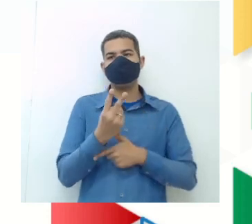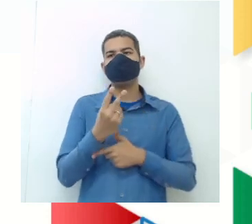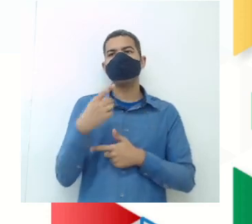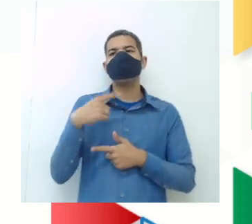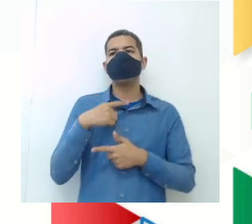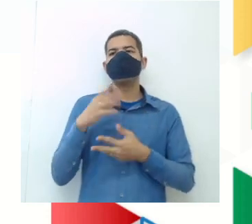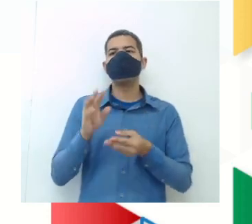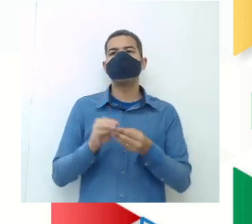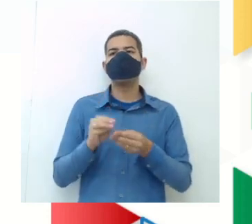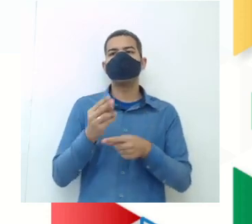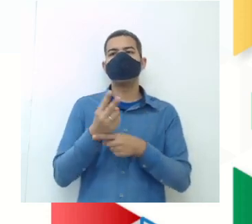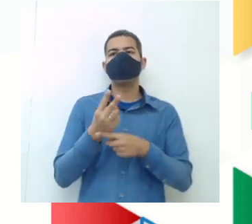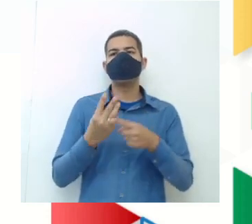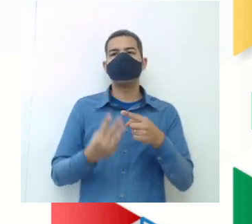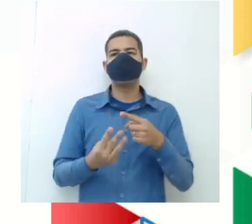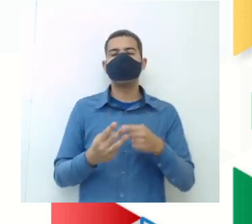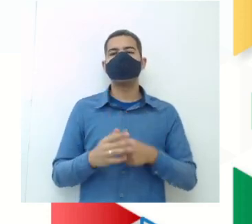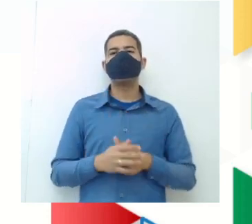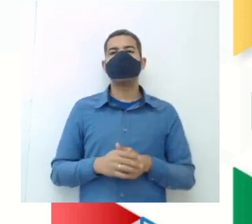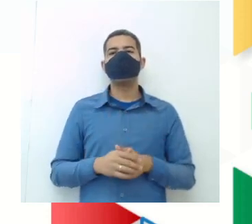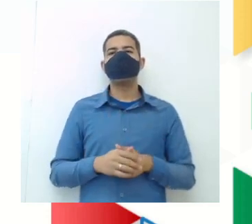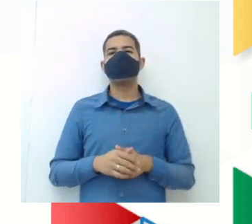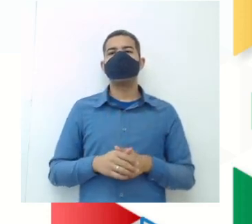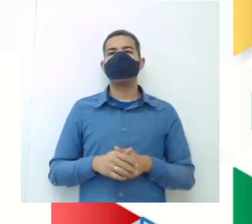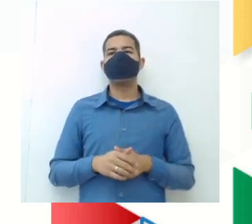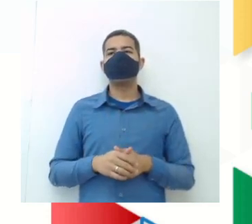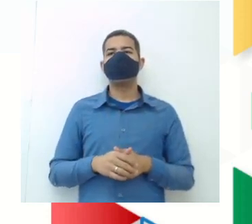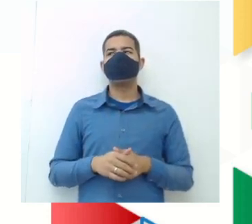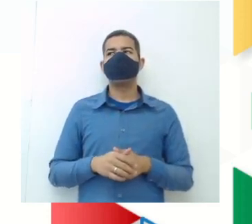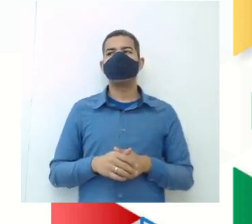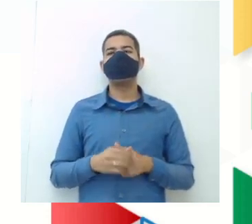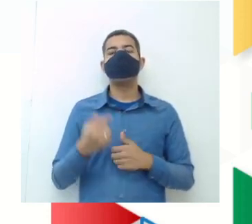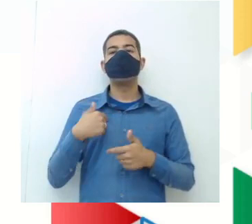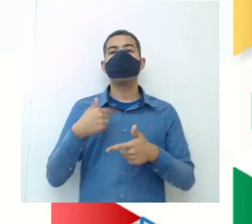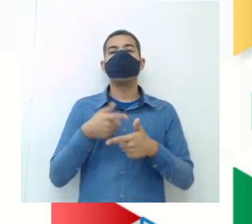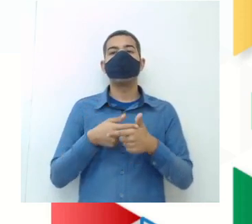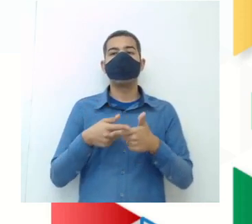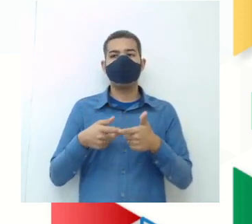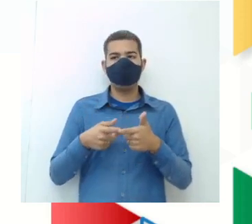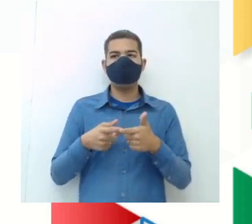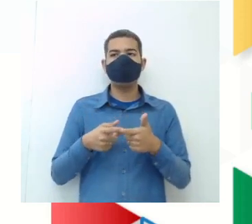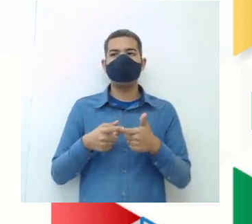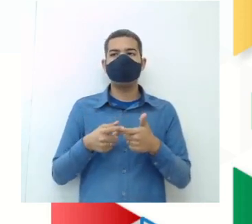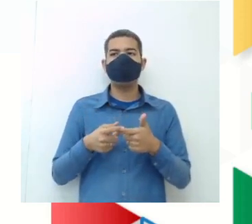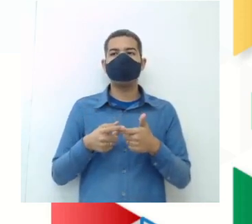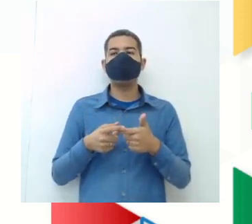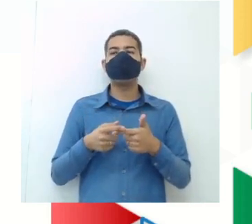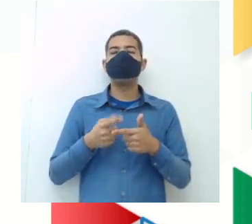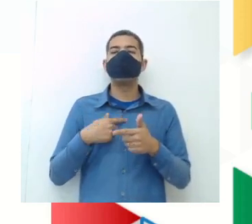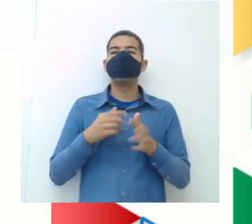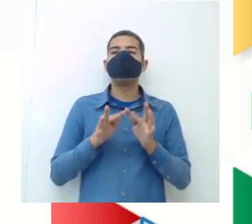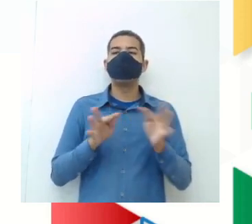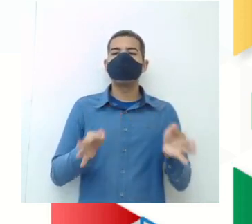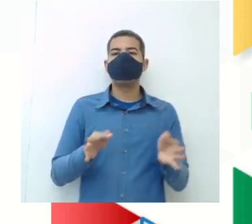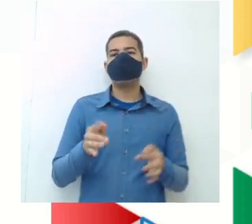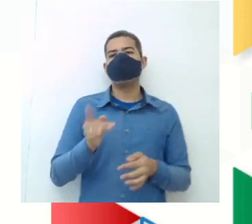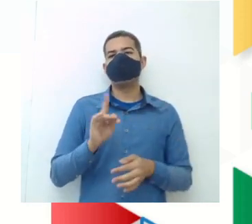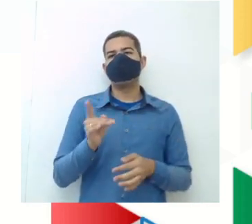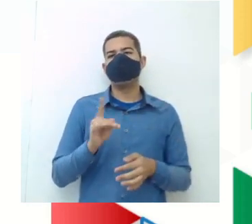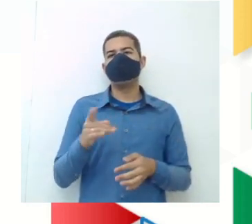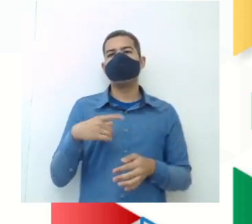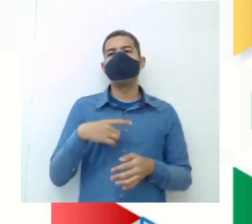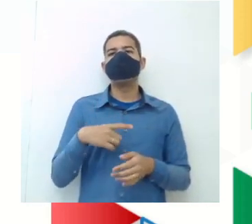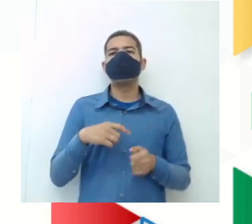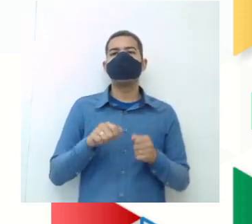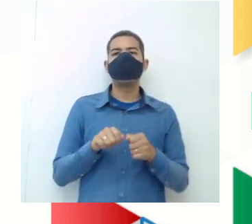os dois. 2/3 é a resposta. Não tenho mais como dividir nenhum deles, não tem como simplificar. Então, vai ficar